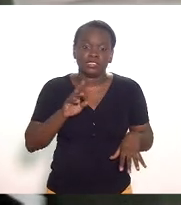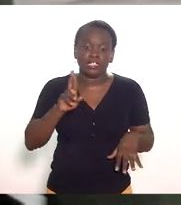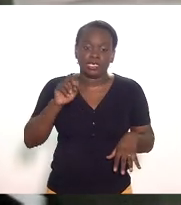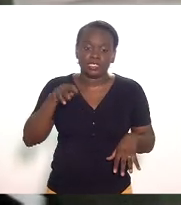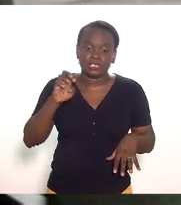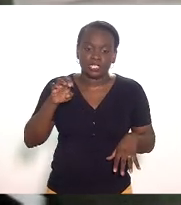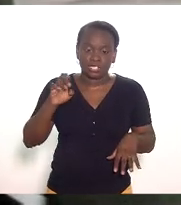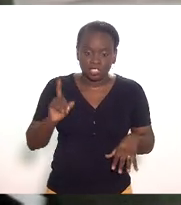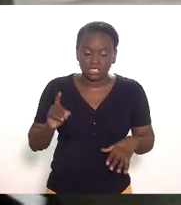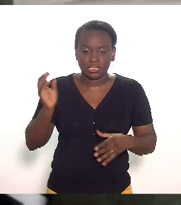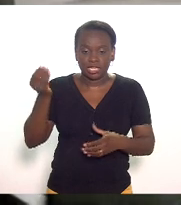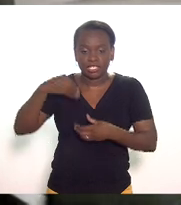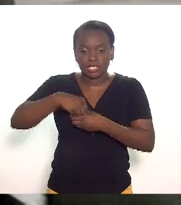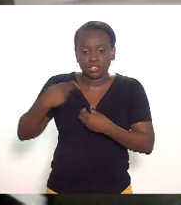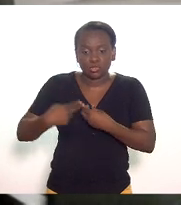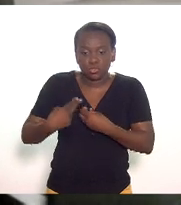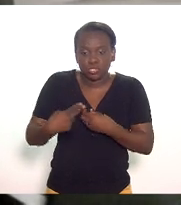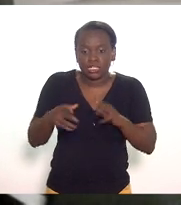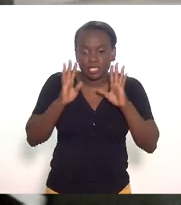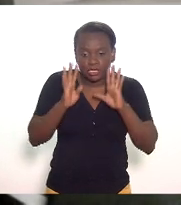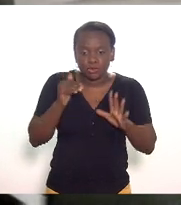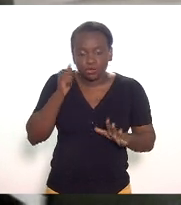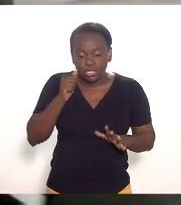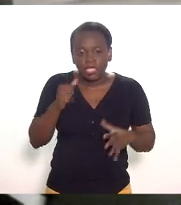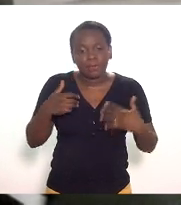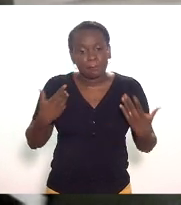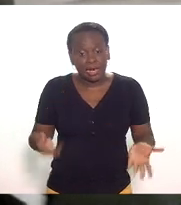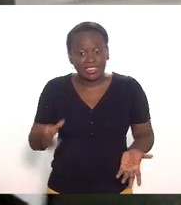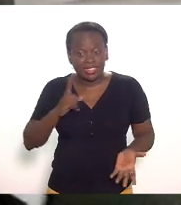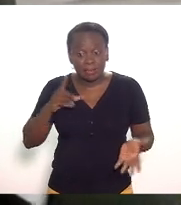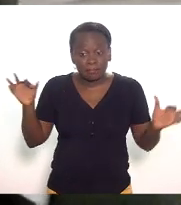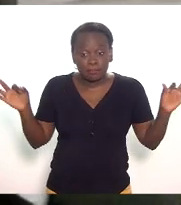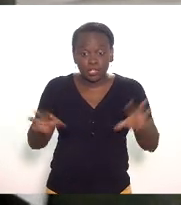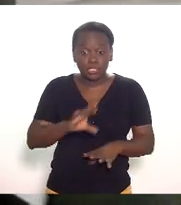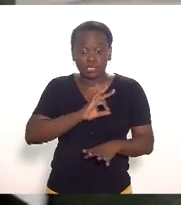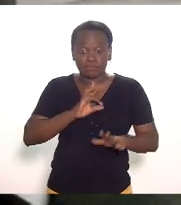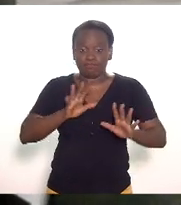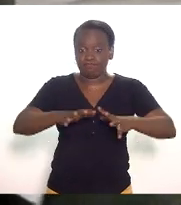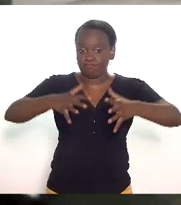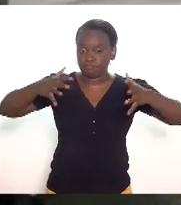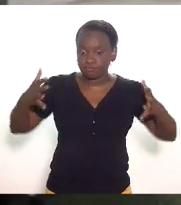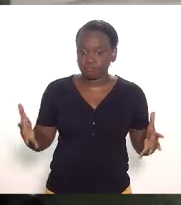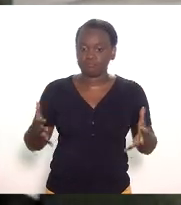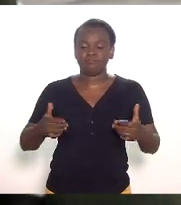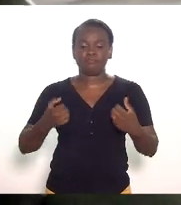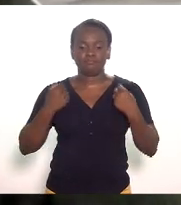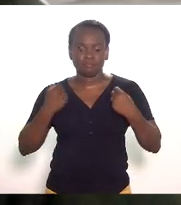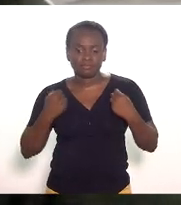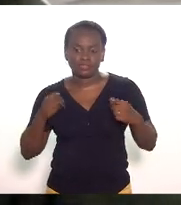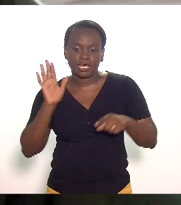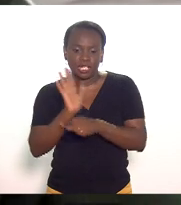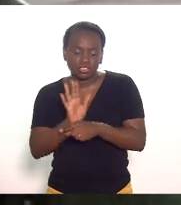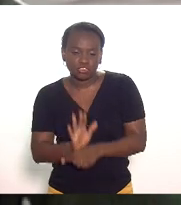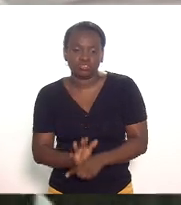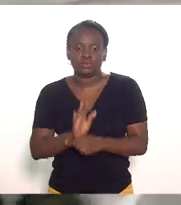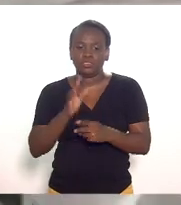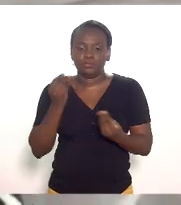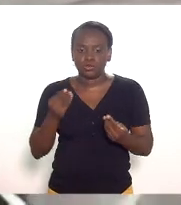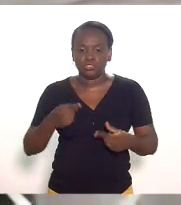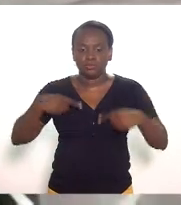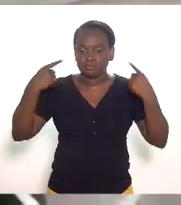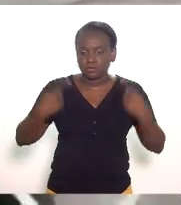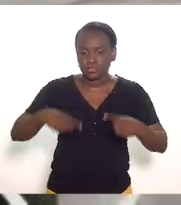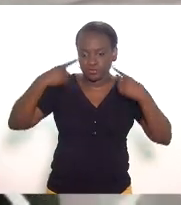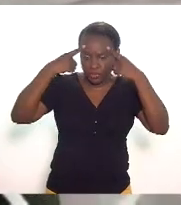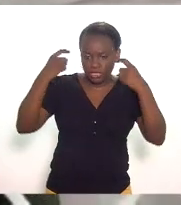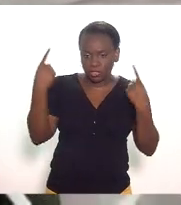de atendimento à mulher, mas, sem dúvida nenhuma, a delegacia tem uma amplitude e poderá contribuir muito para o enfrentamento